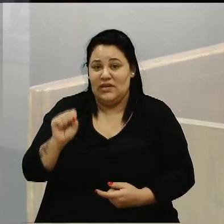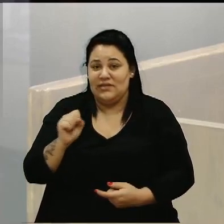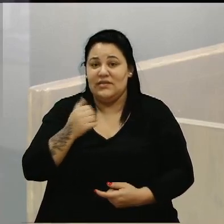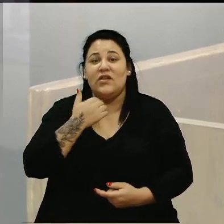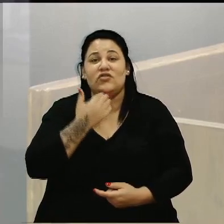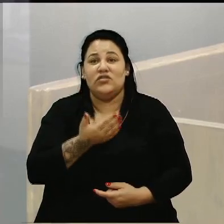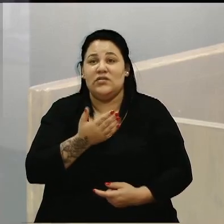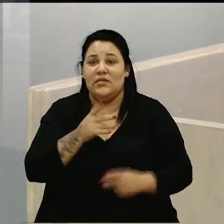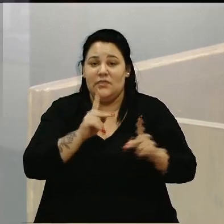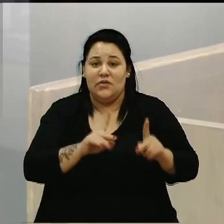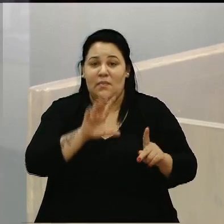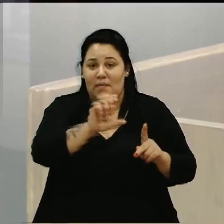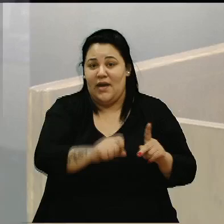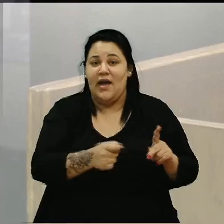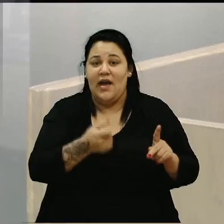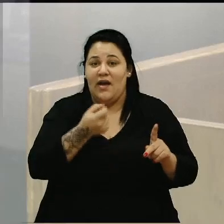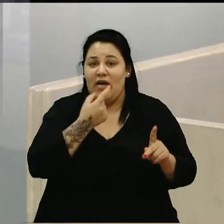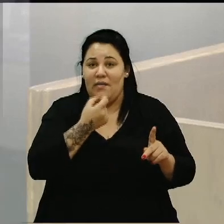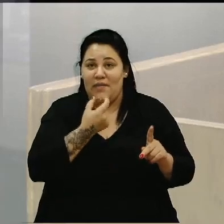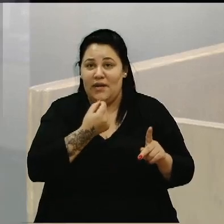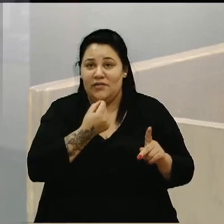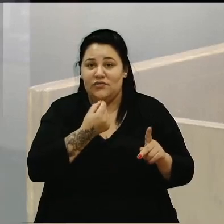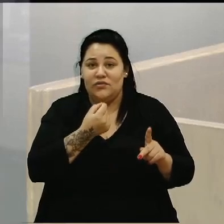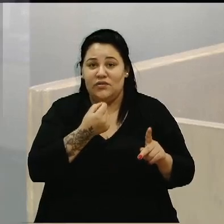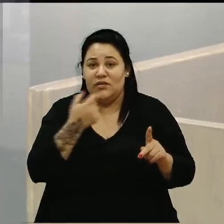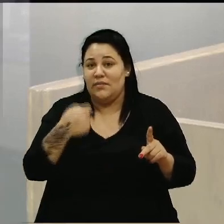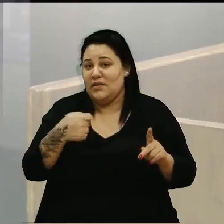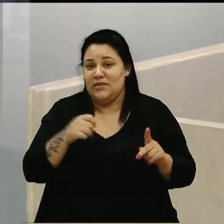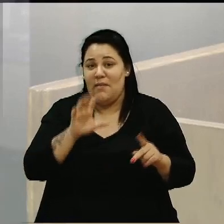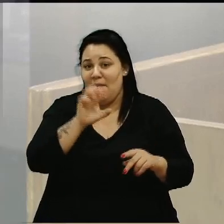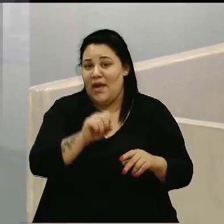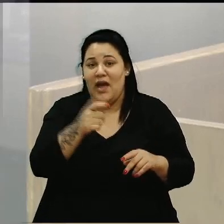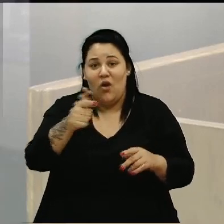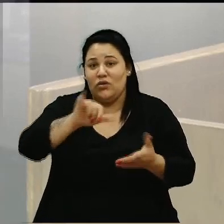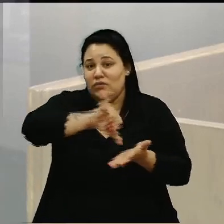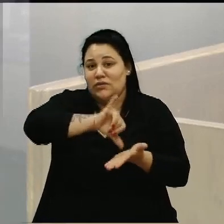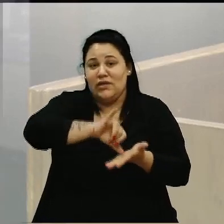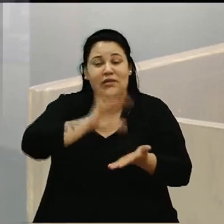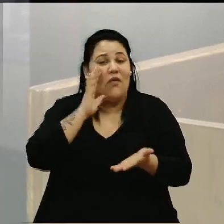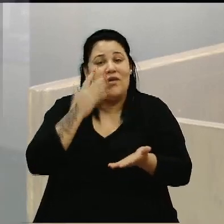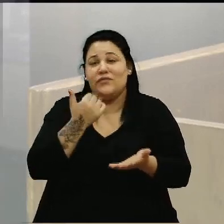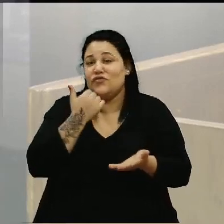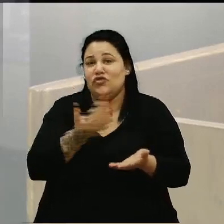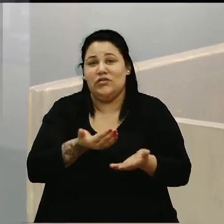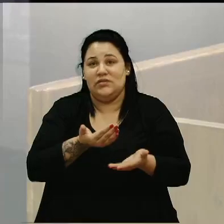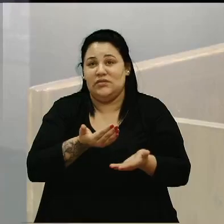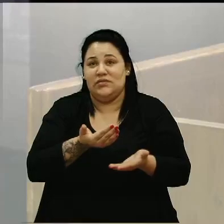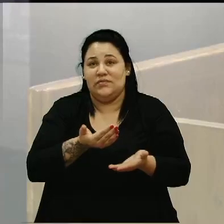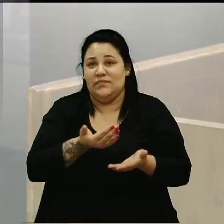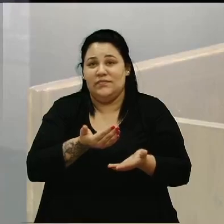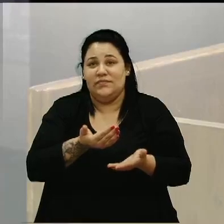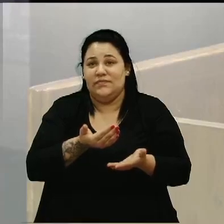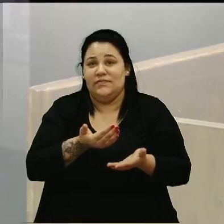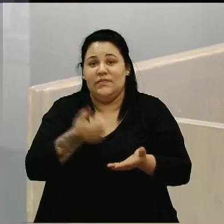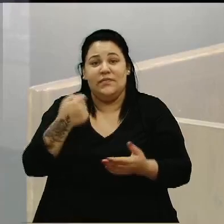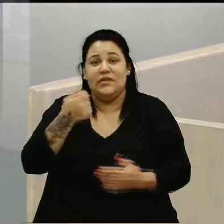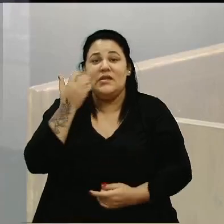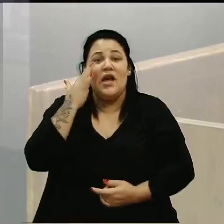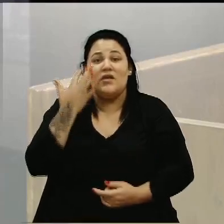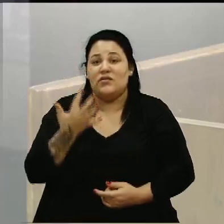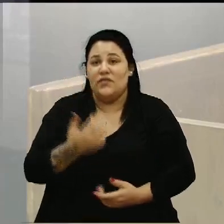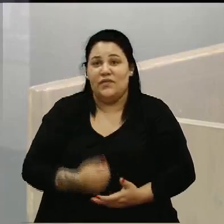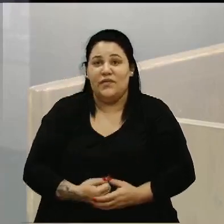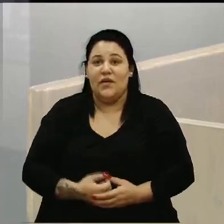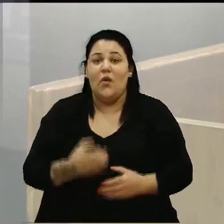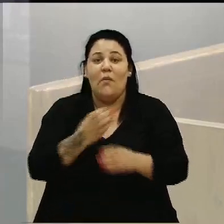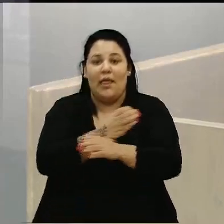pessoa pega uma medicação lá e tem que vir para o centro pegar outra. Então não resolve, né? Não resolve meia sola, tem que resolver por